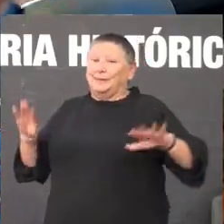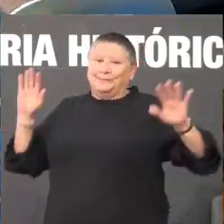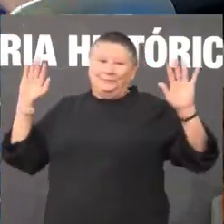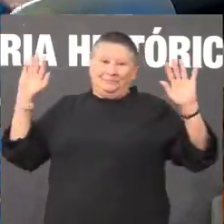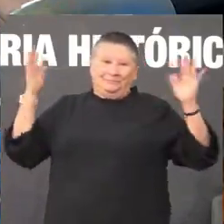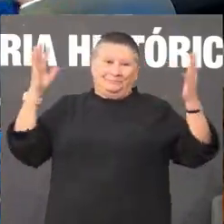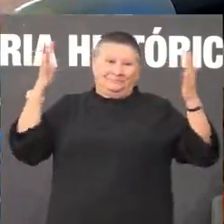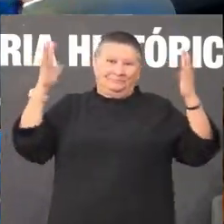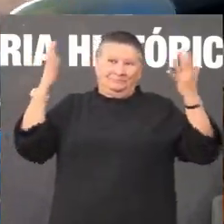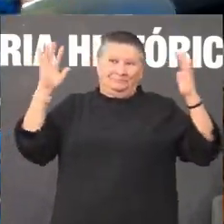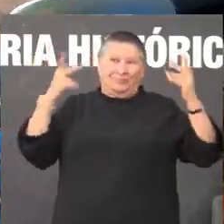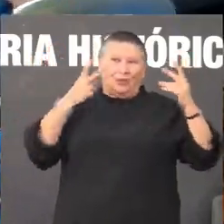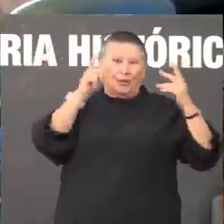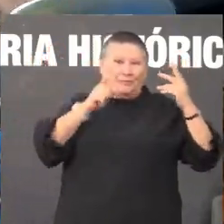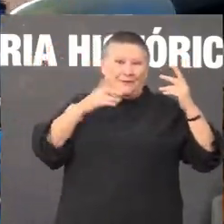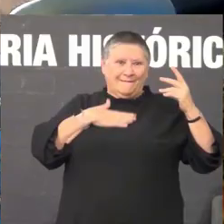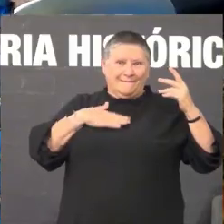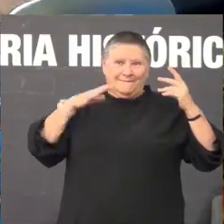visión transfronteira.